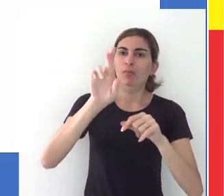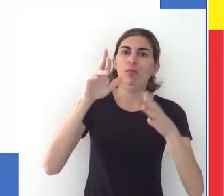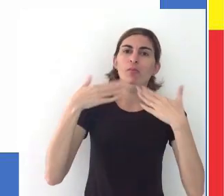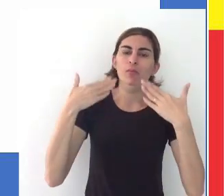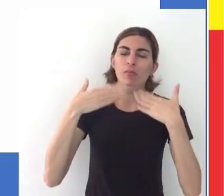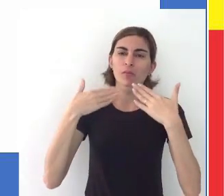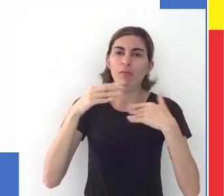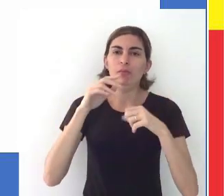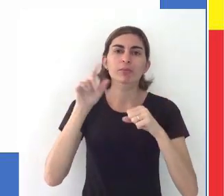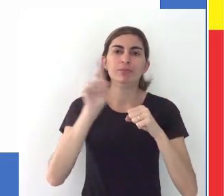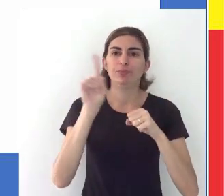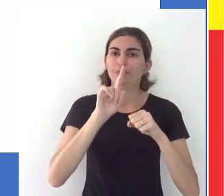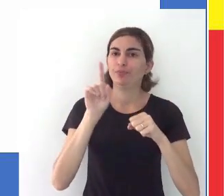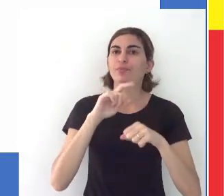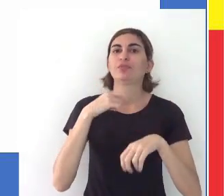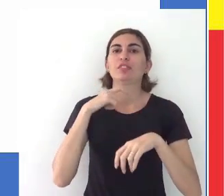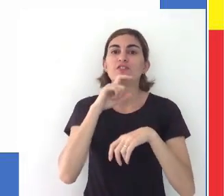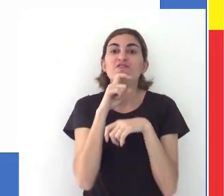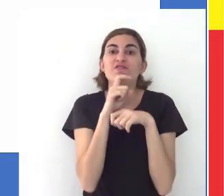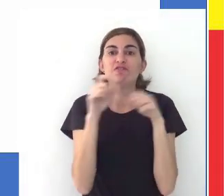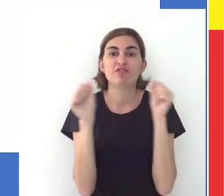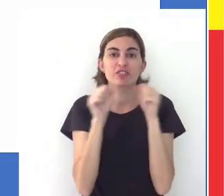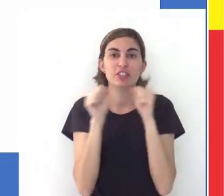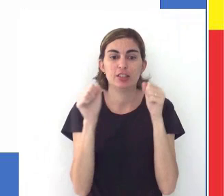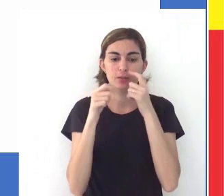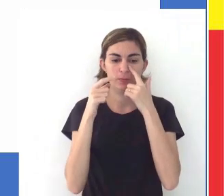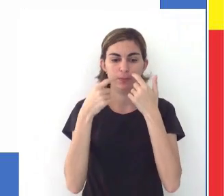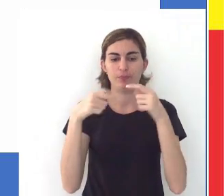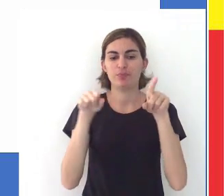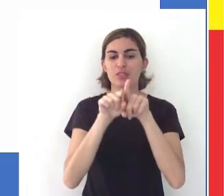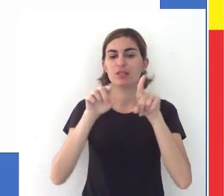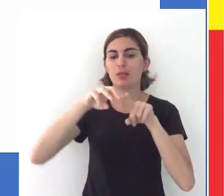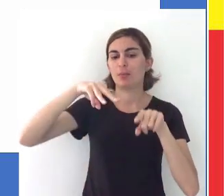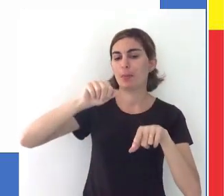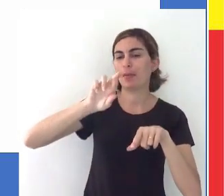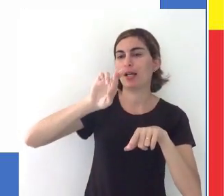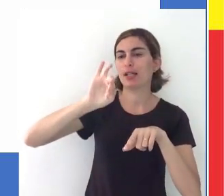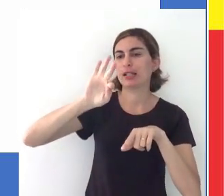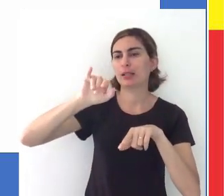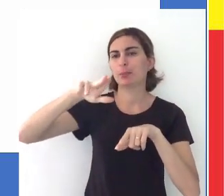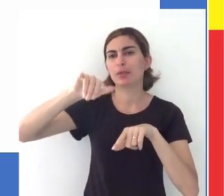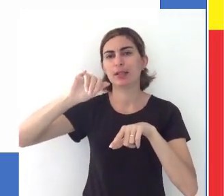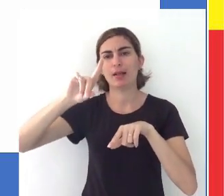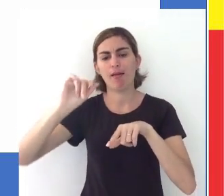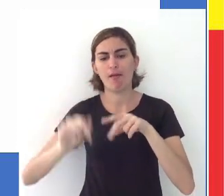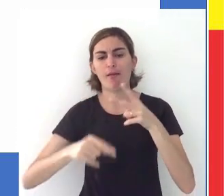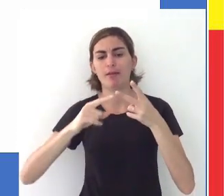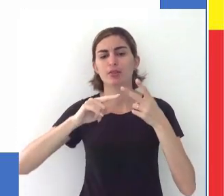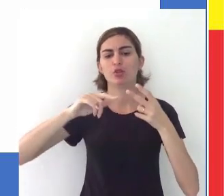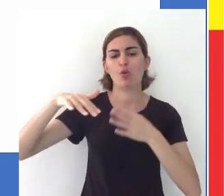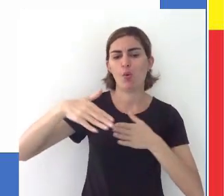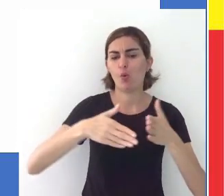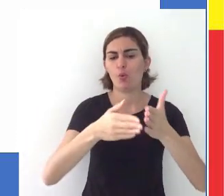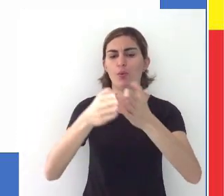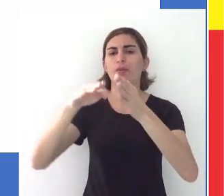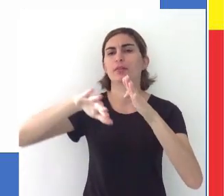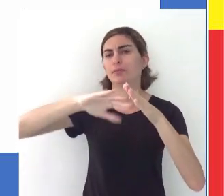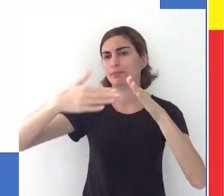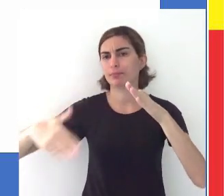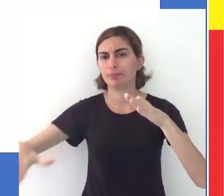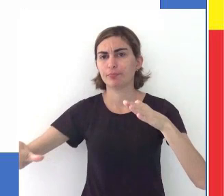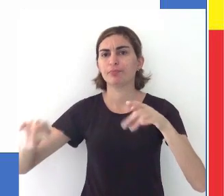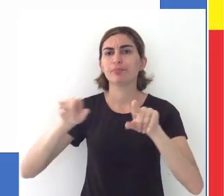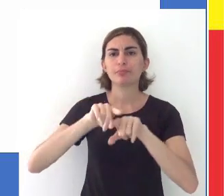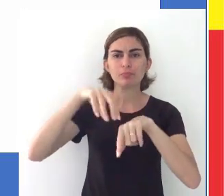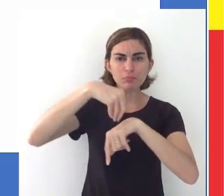ar é mais rarefeito, certo, gente? Falei também sobre maritimidade e continentalidade, falamos sobre correntes marinhas,